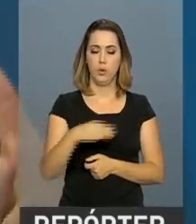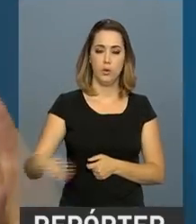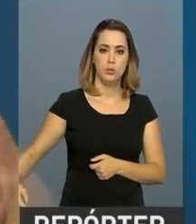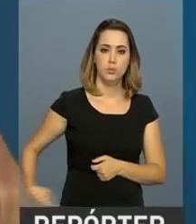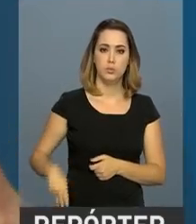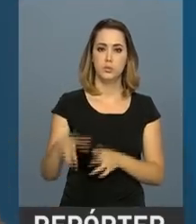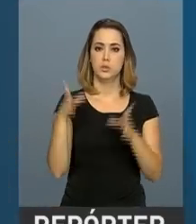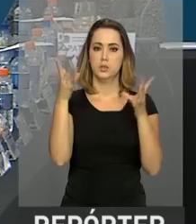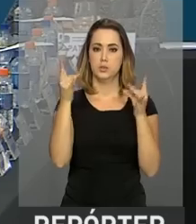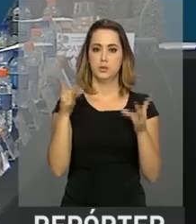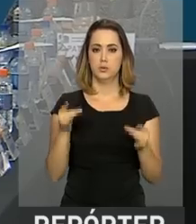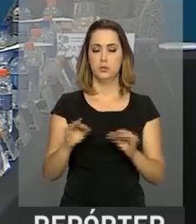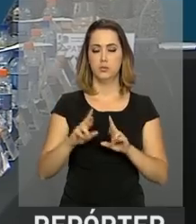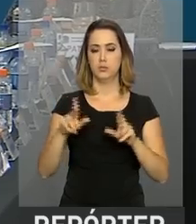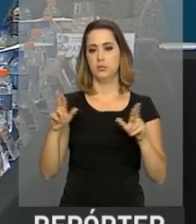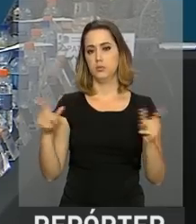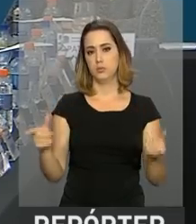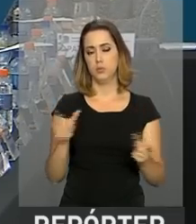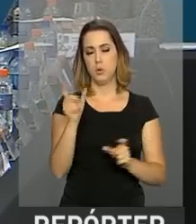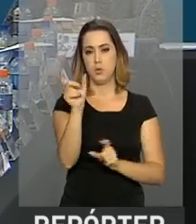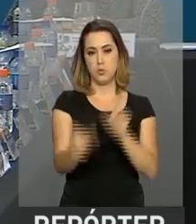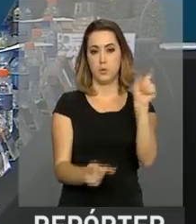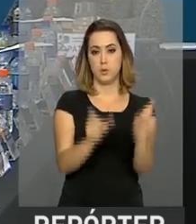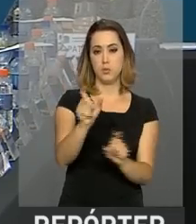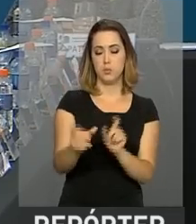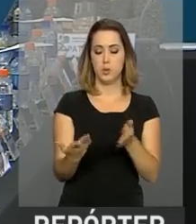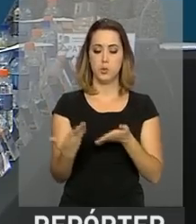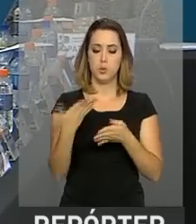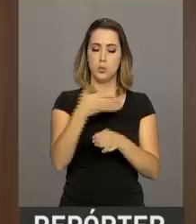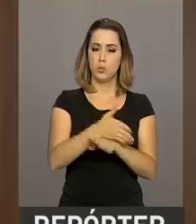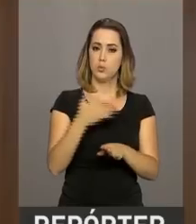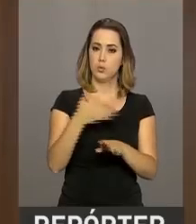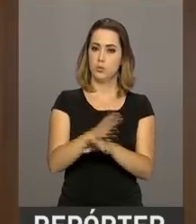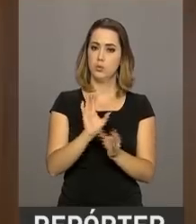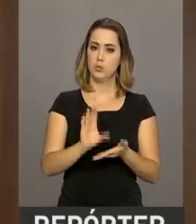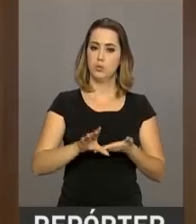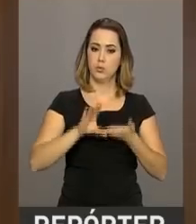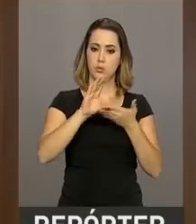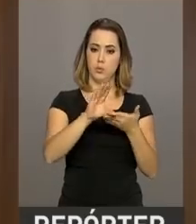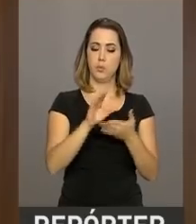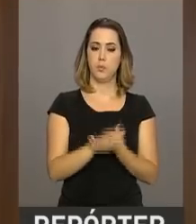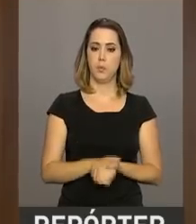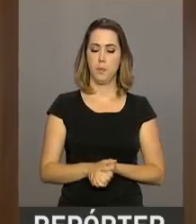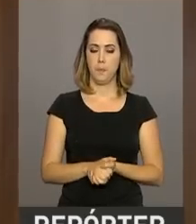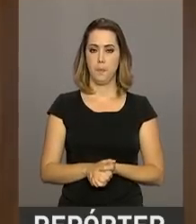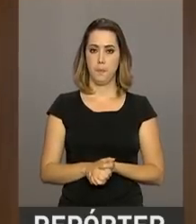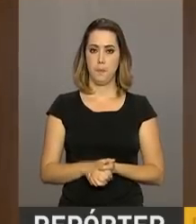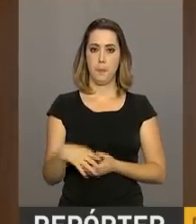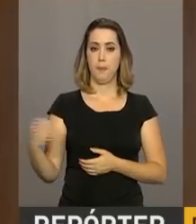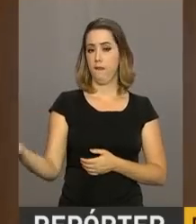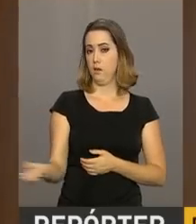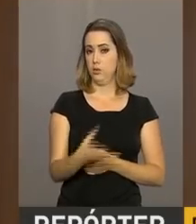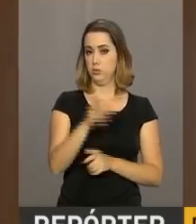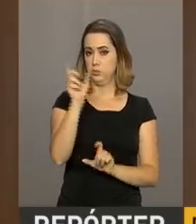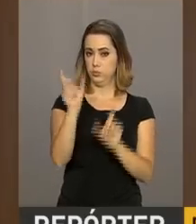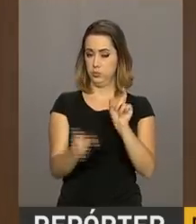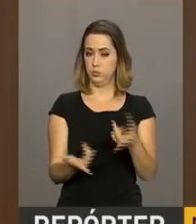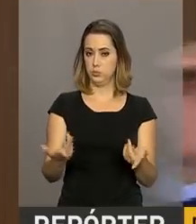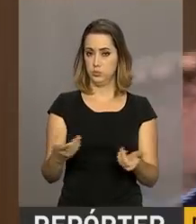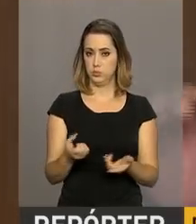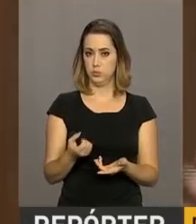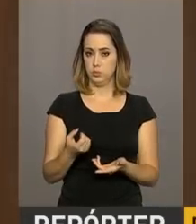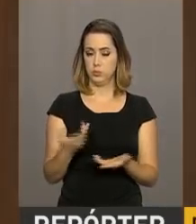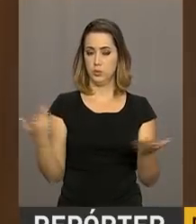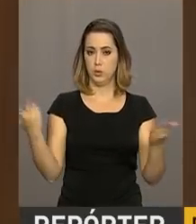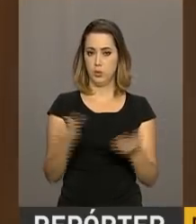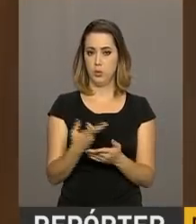a diversidade do grupo, que inclui desde artistas a grandes empresários. Uma configuração nova, procurando dar um